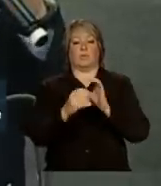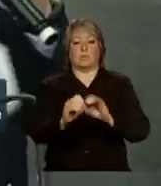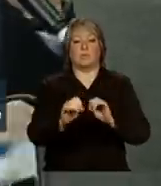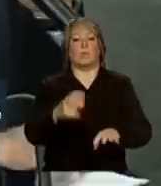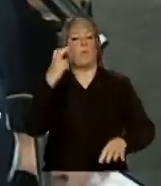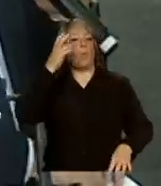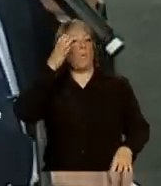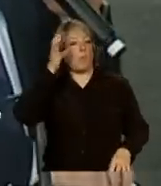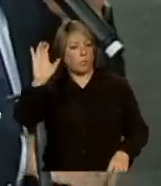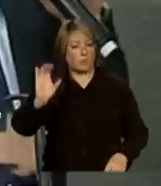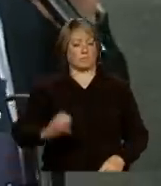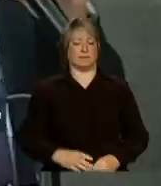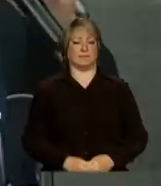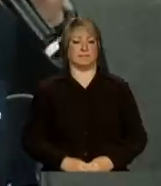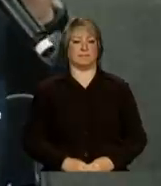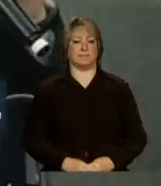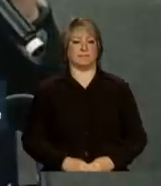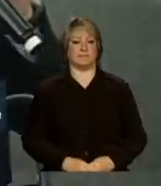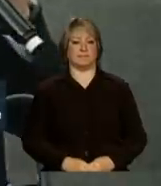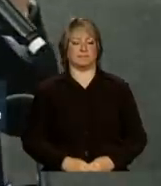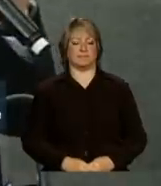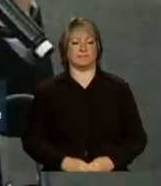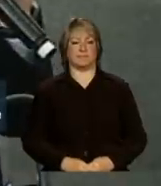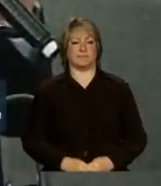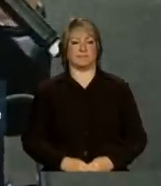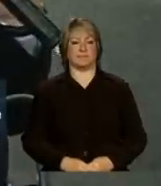e cultural